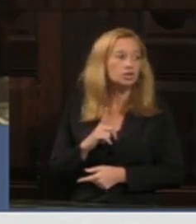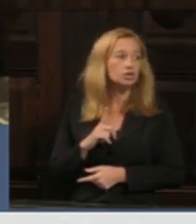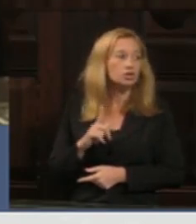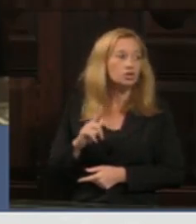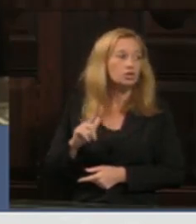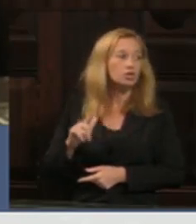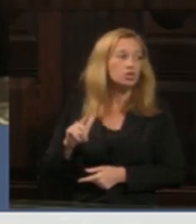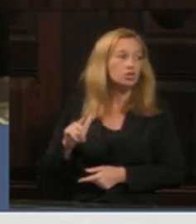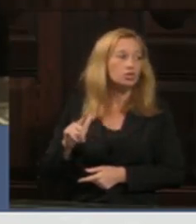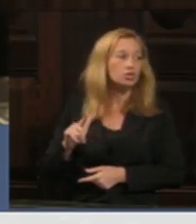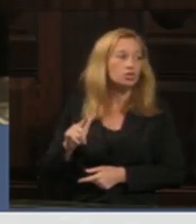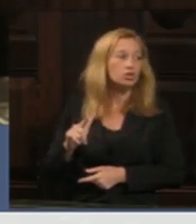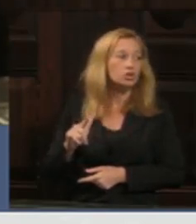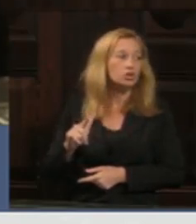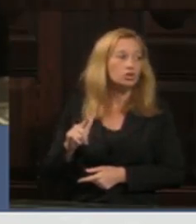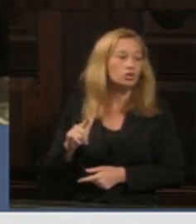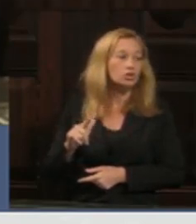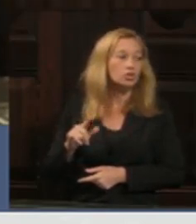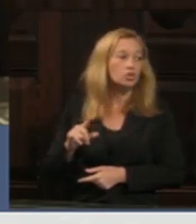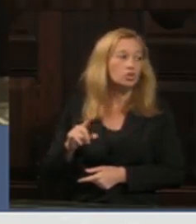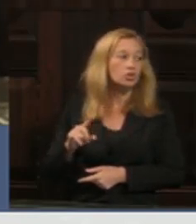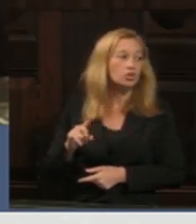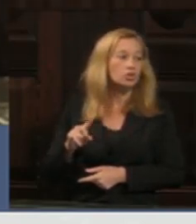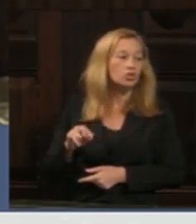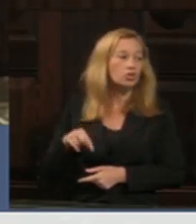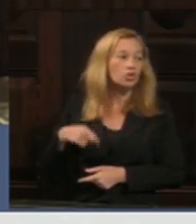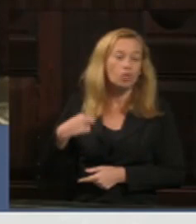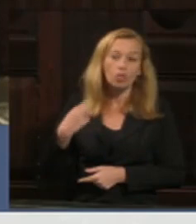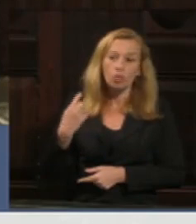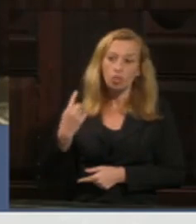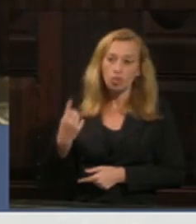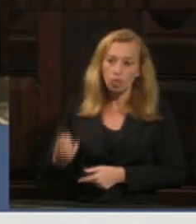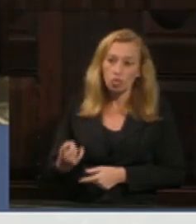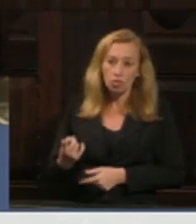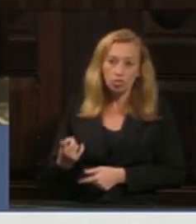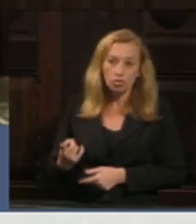anteriores, uma prática de